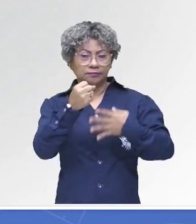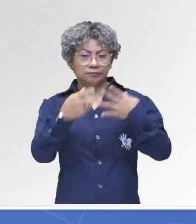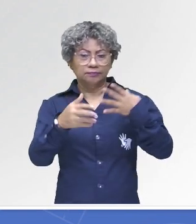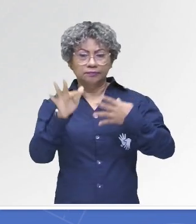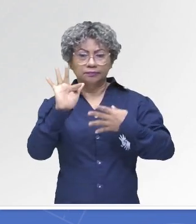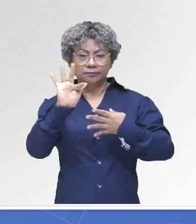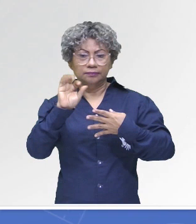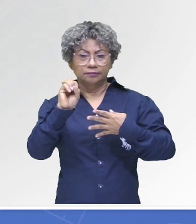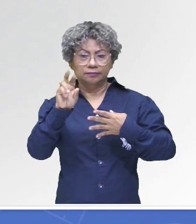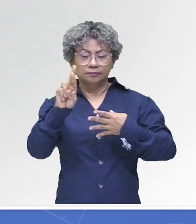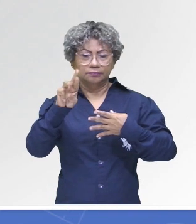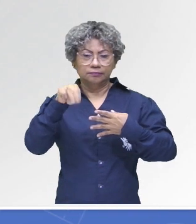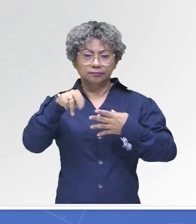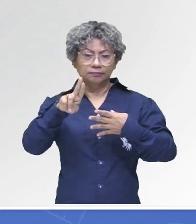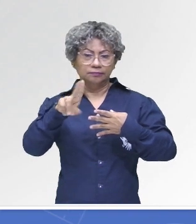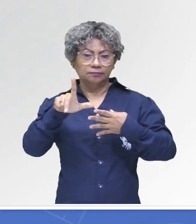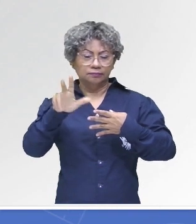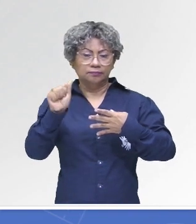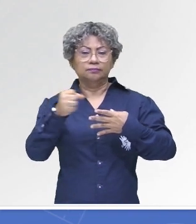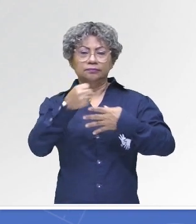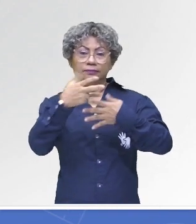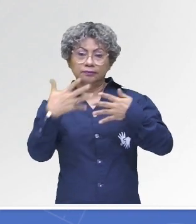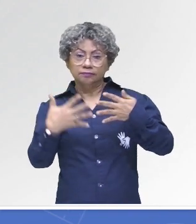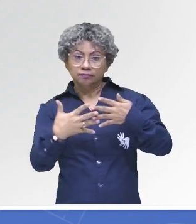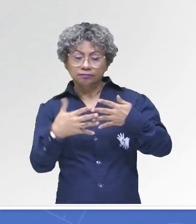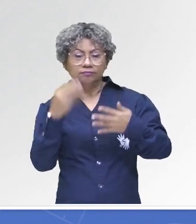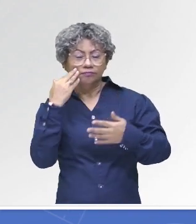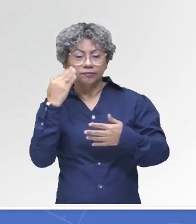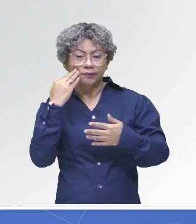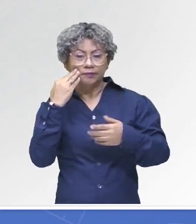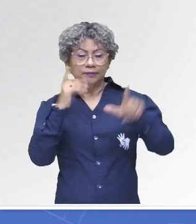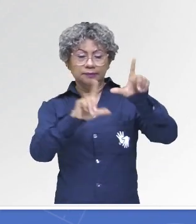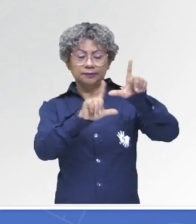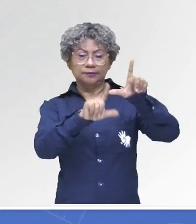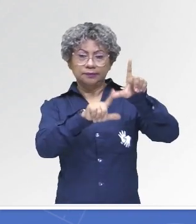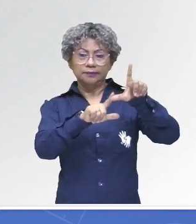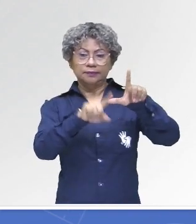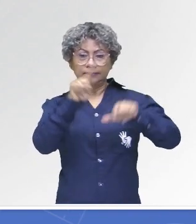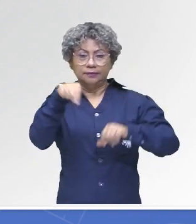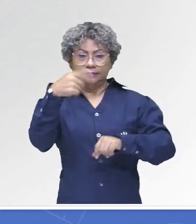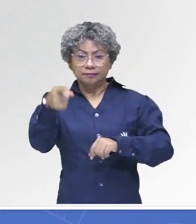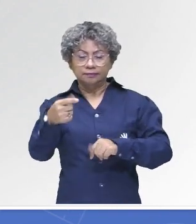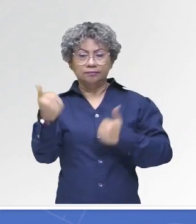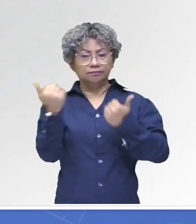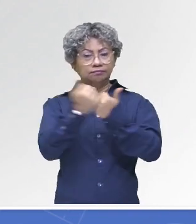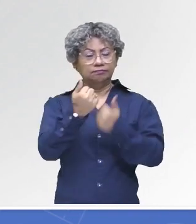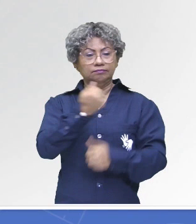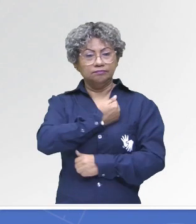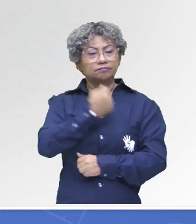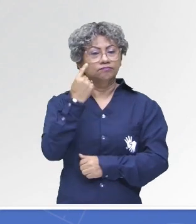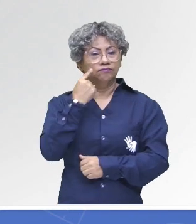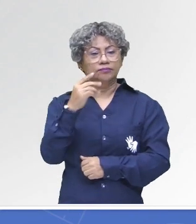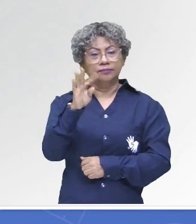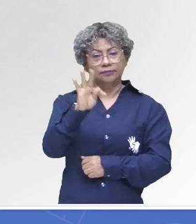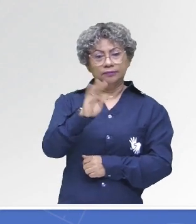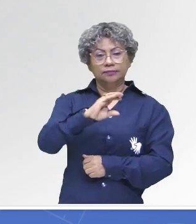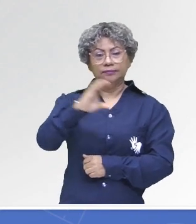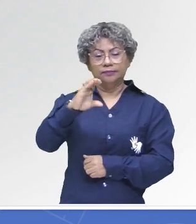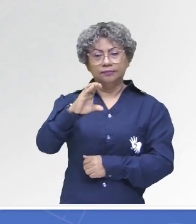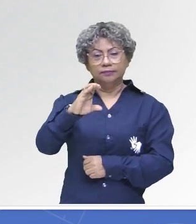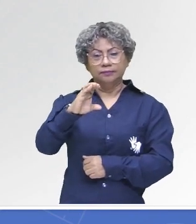sobre 5 é igual a TF menos 32 sobre